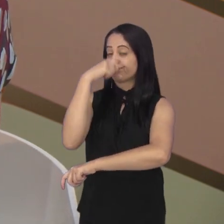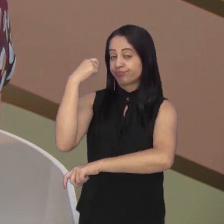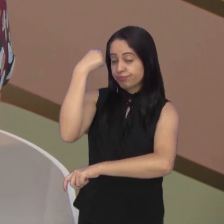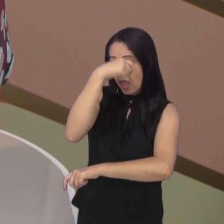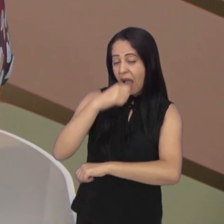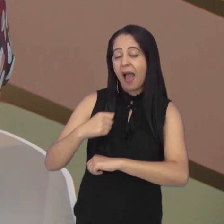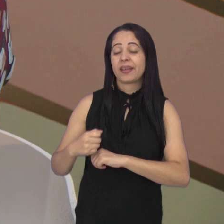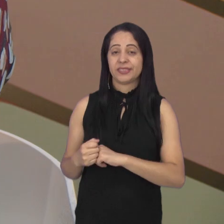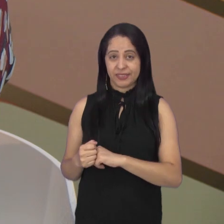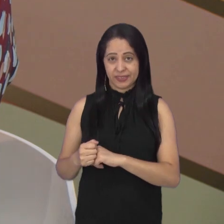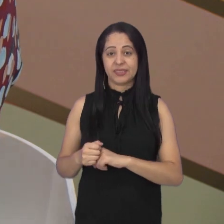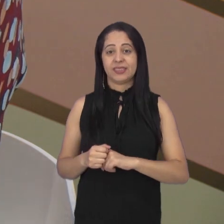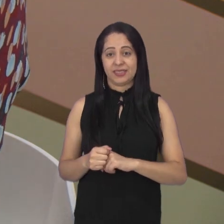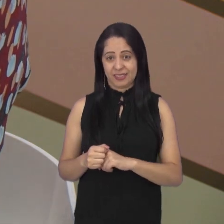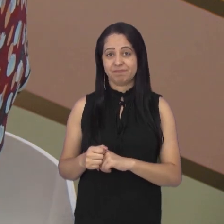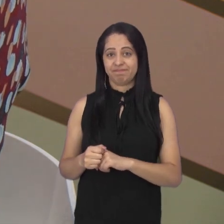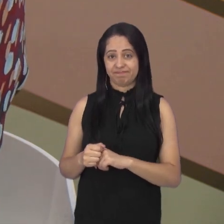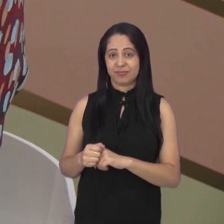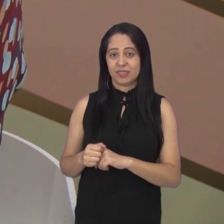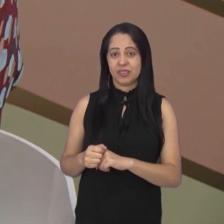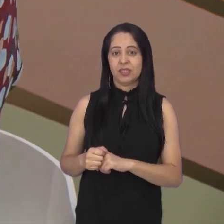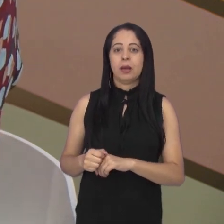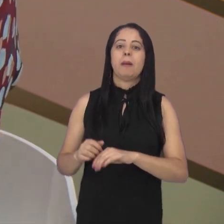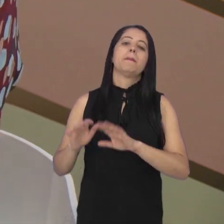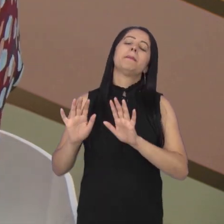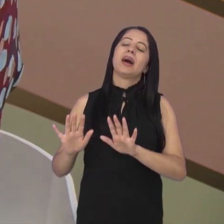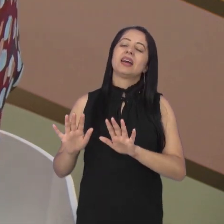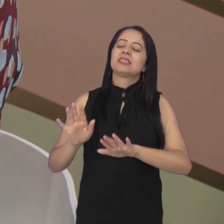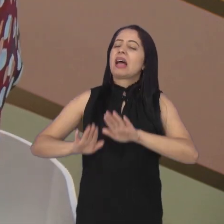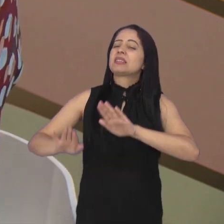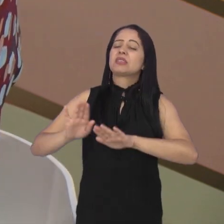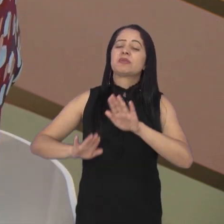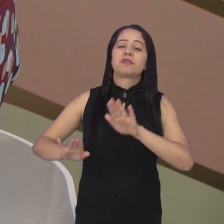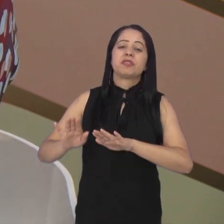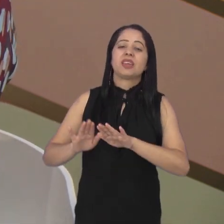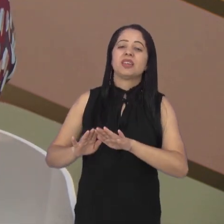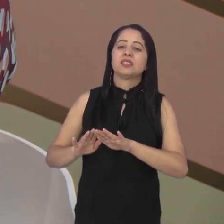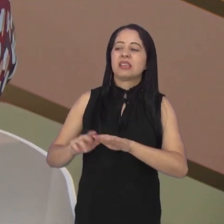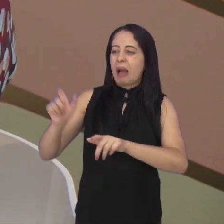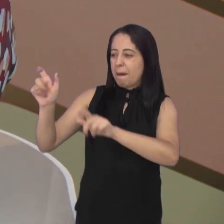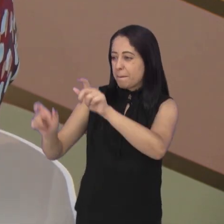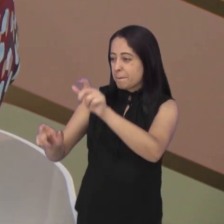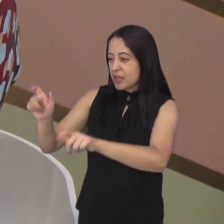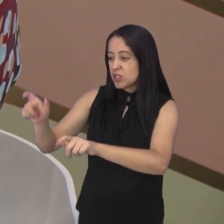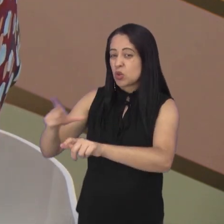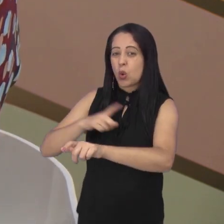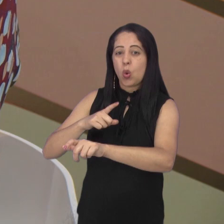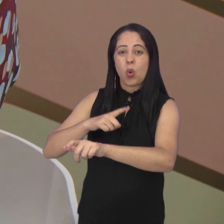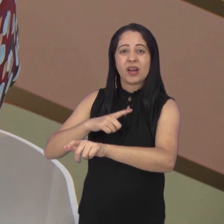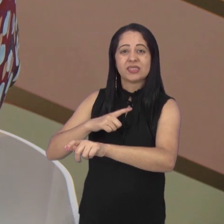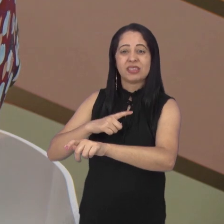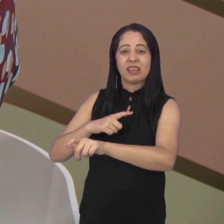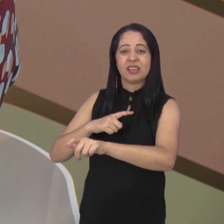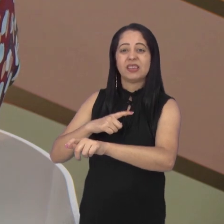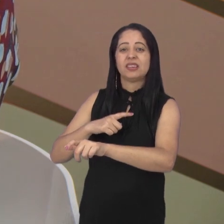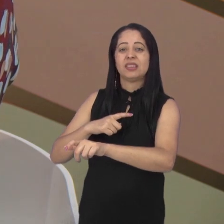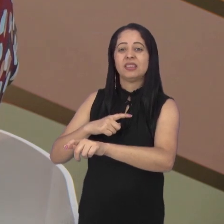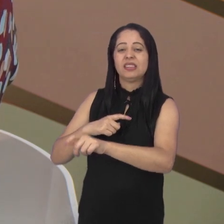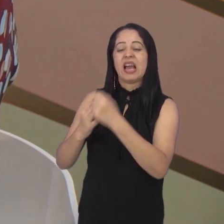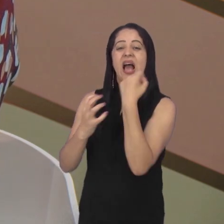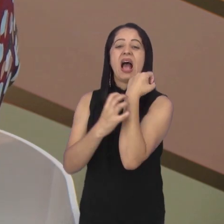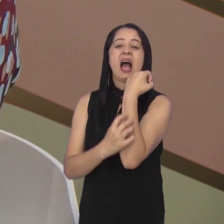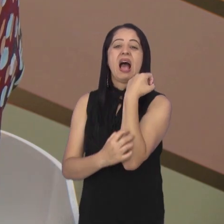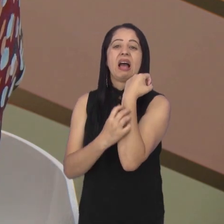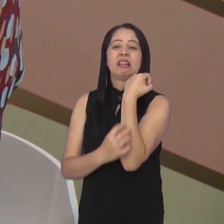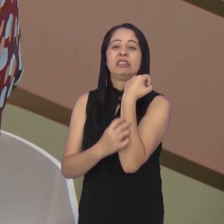cabelos, esmaltes. Então, são baterias que a gente consegue achar esse alérgeno. Mas algumas vezes o paciente pode ter uma dermatite de contato não